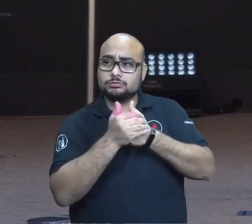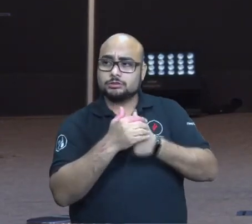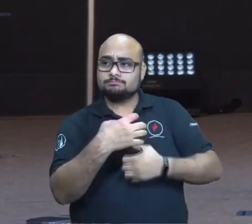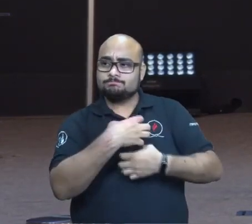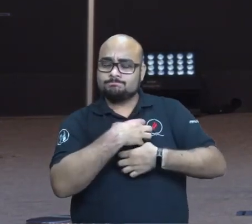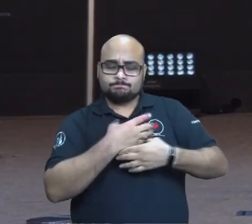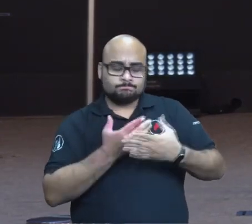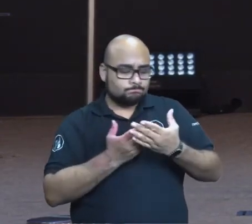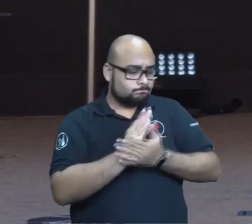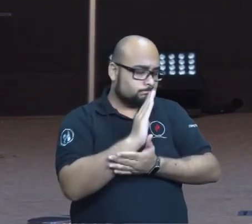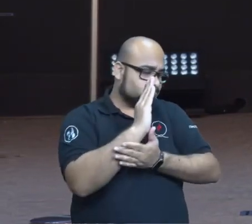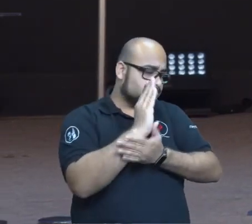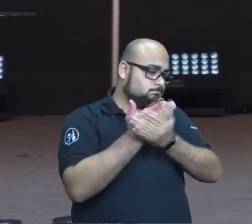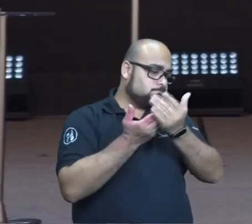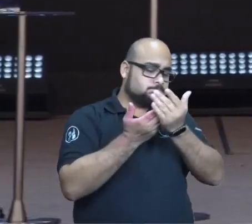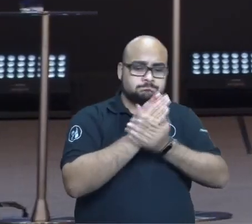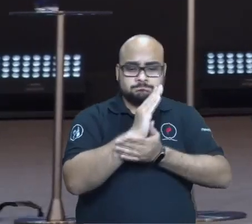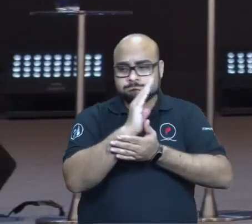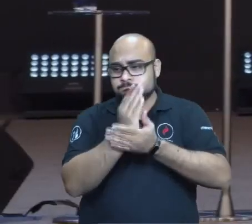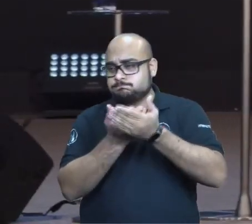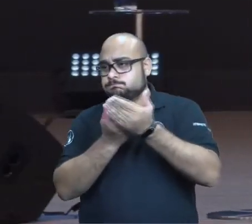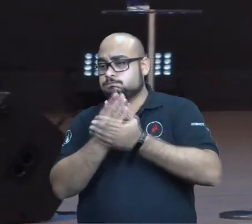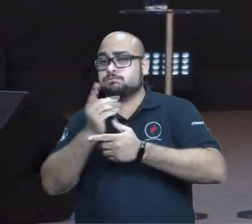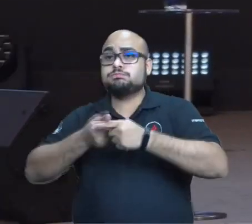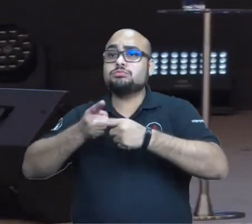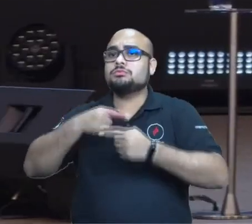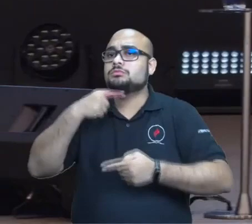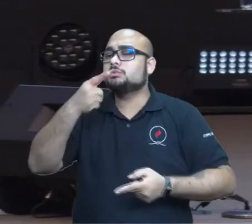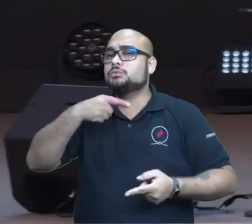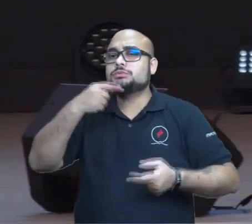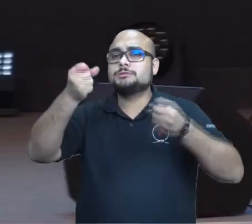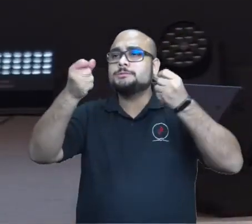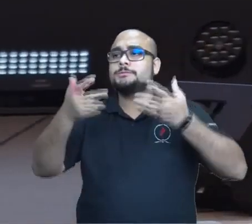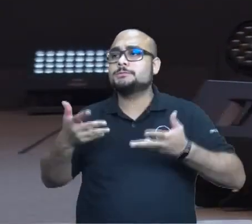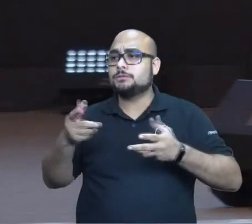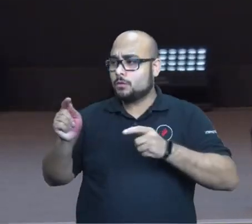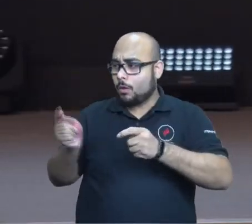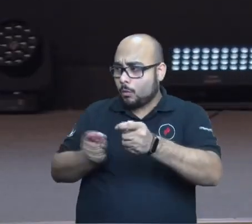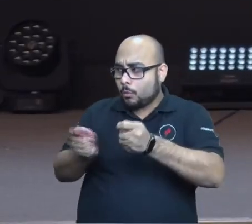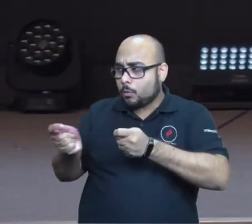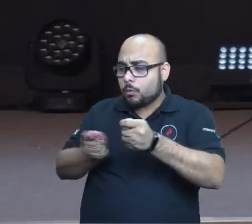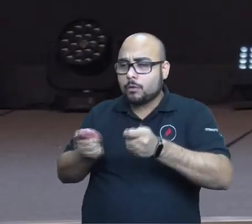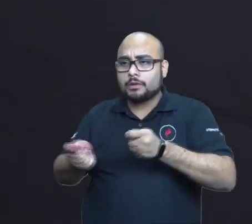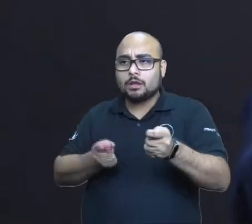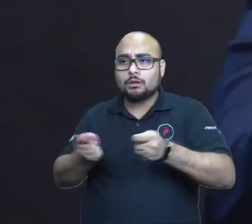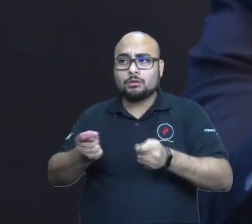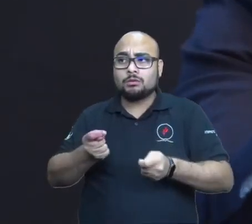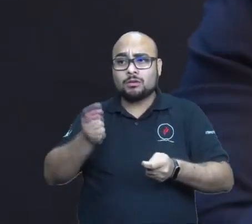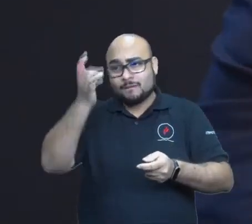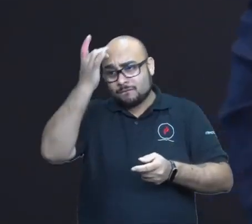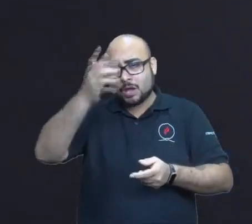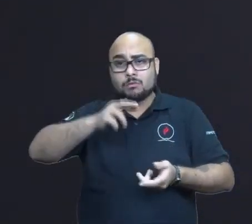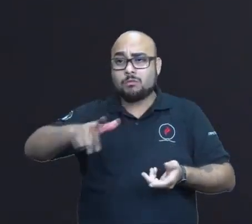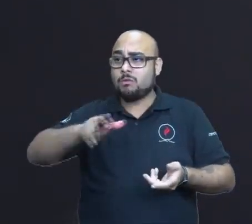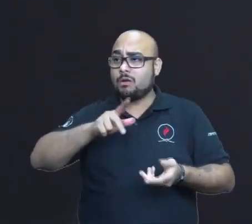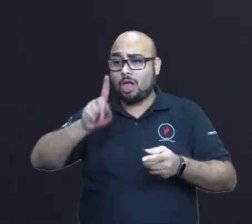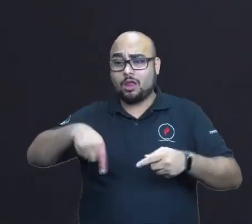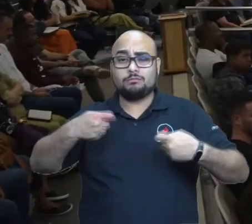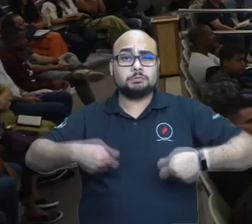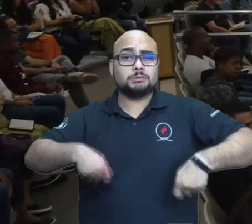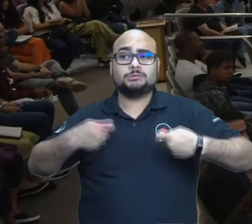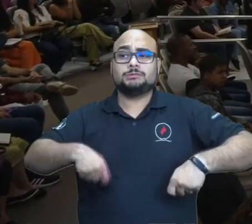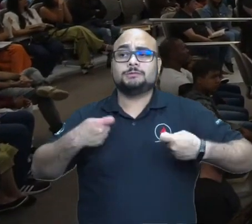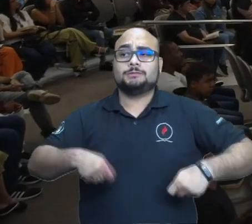porque não consegue lidar com esta situação que eu admito não é fácil mas é necessária se